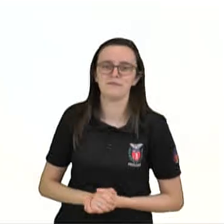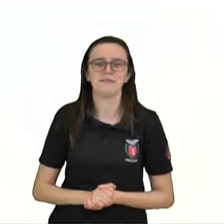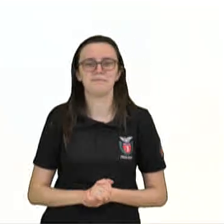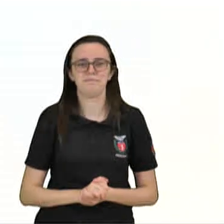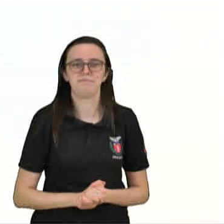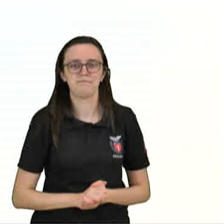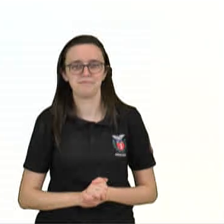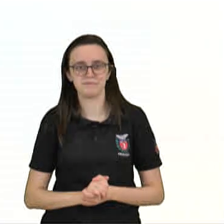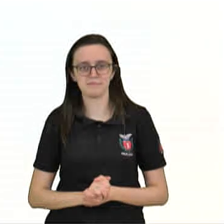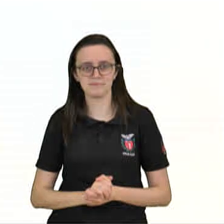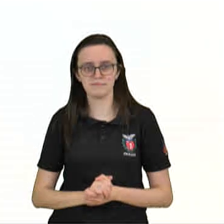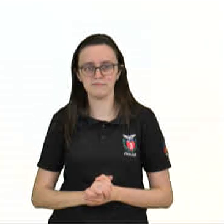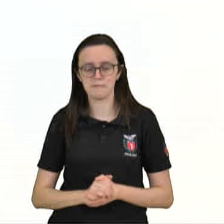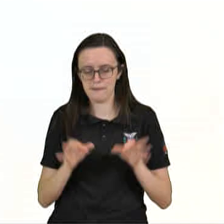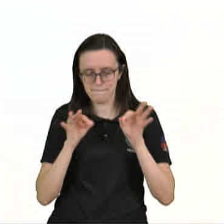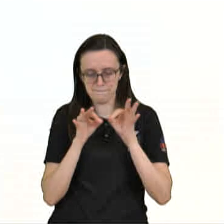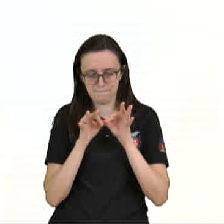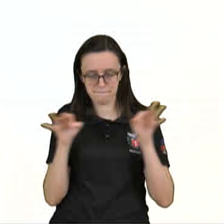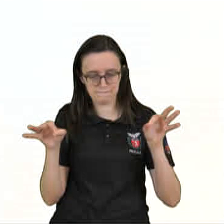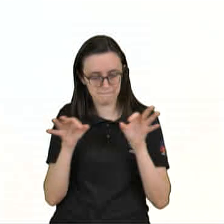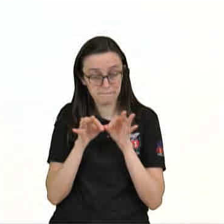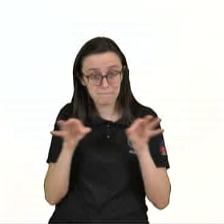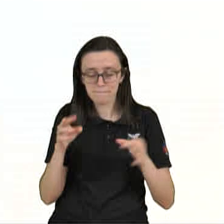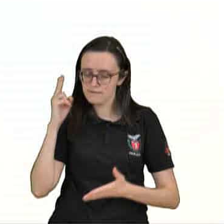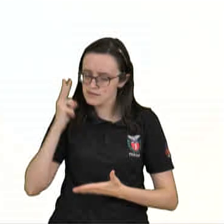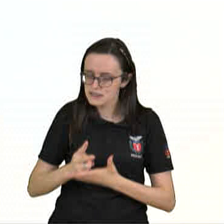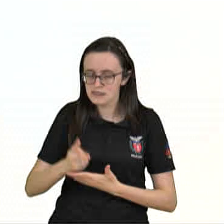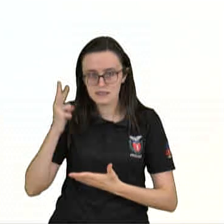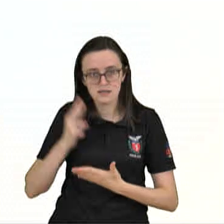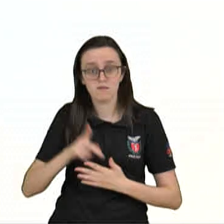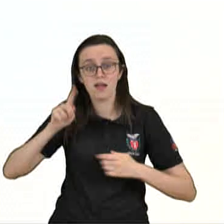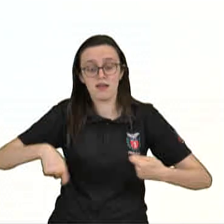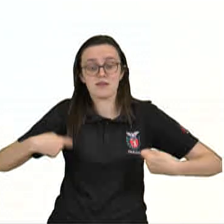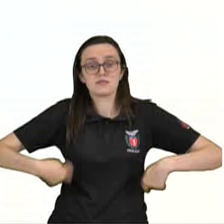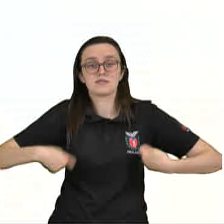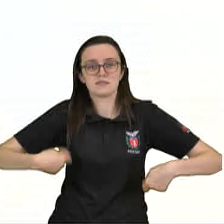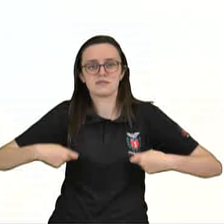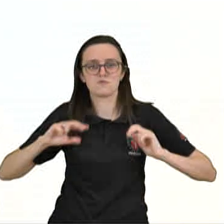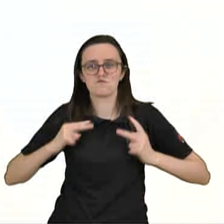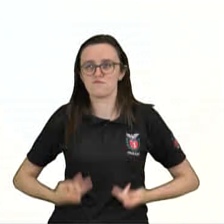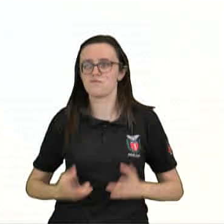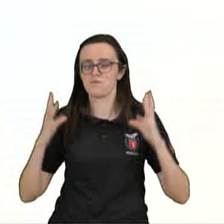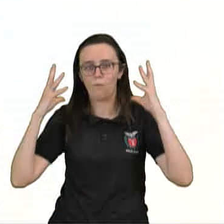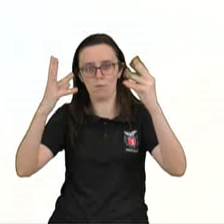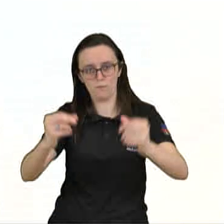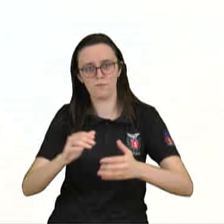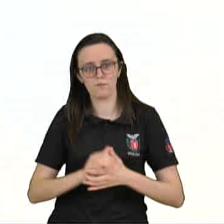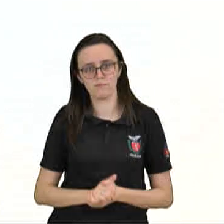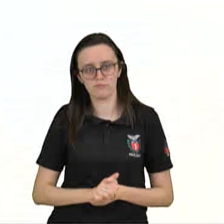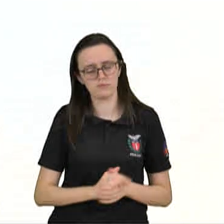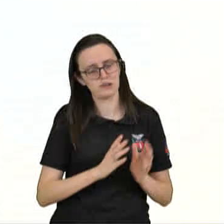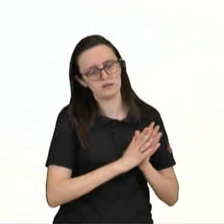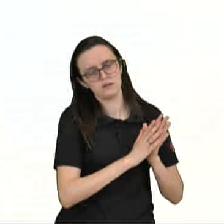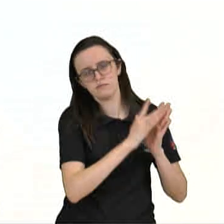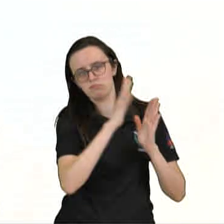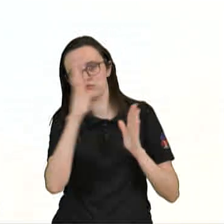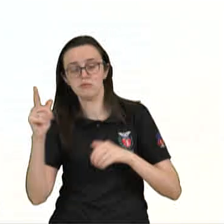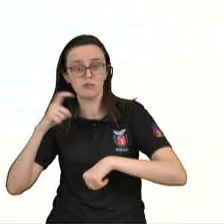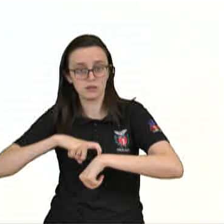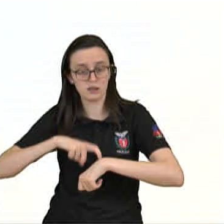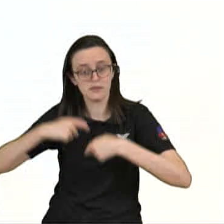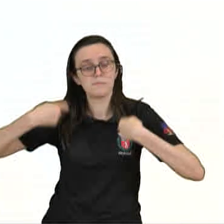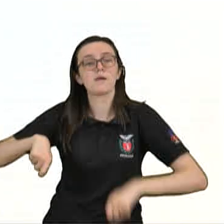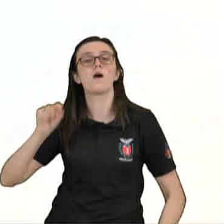exercício. Medir distâncias sempre foi uma necessidade da humanidade. Ao longo do tempo, fez-se